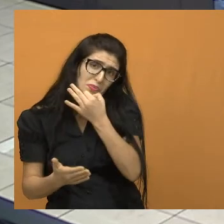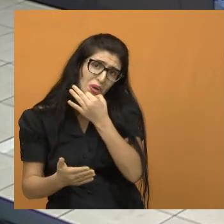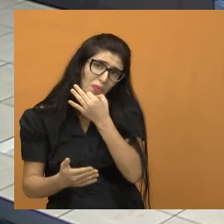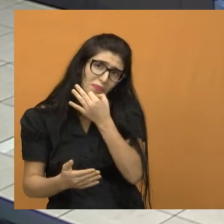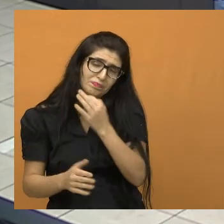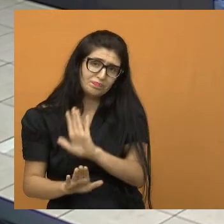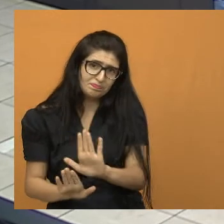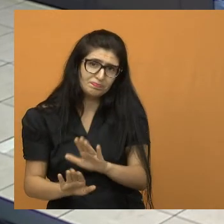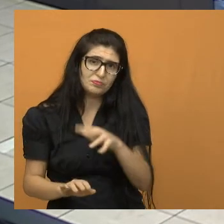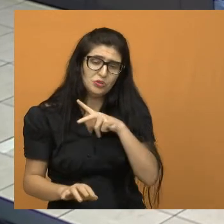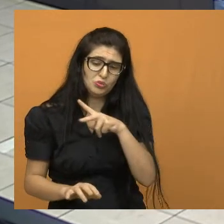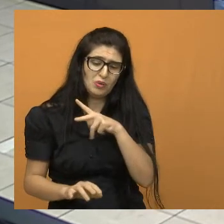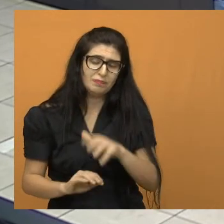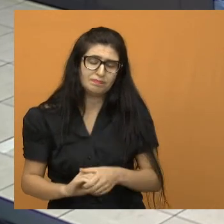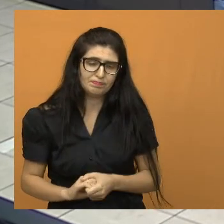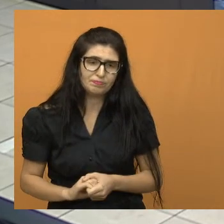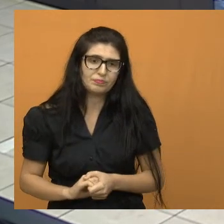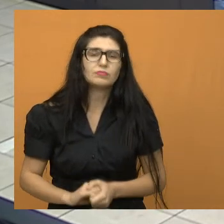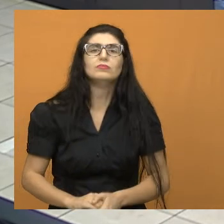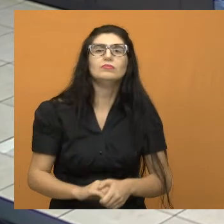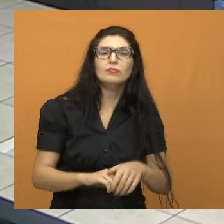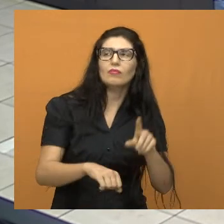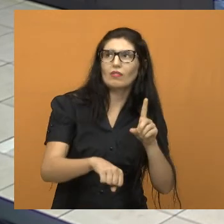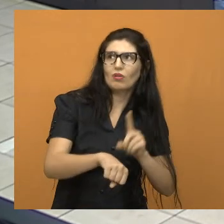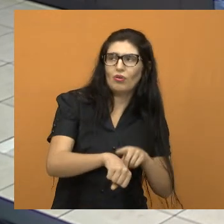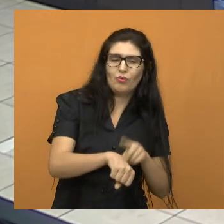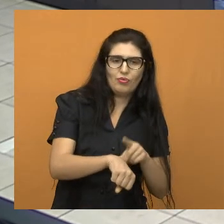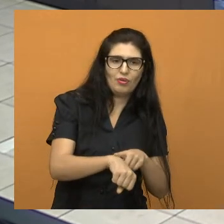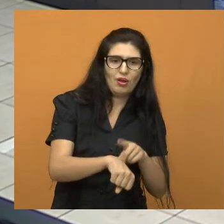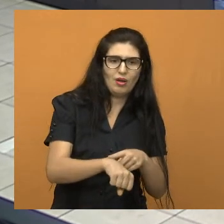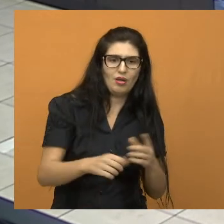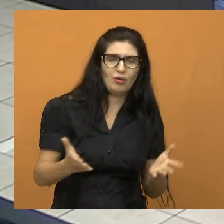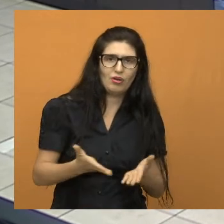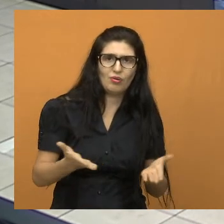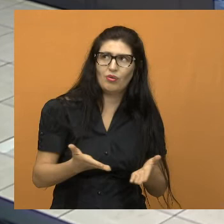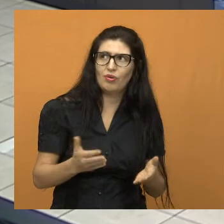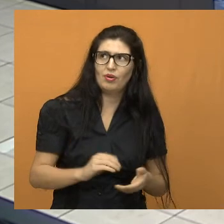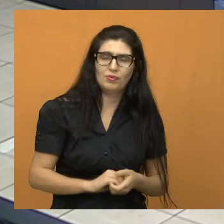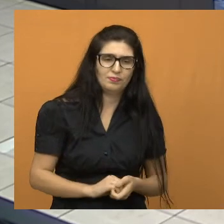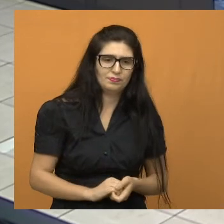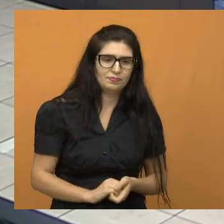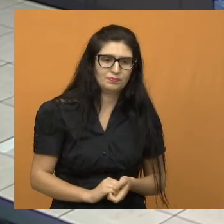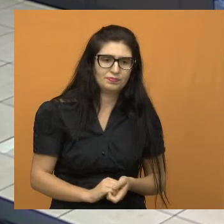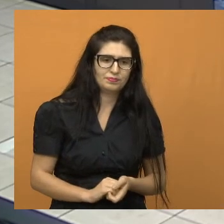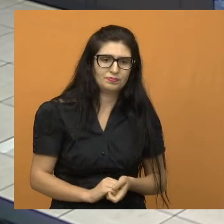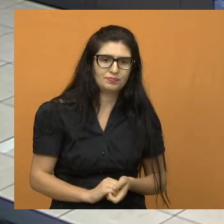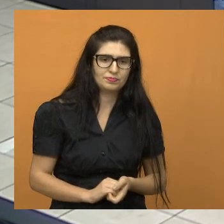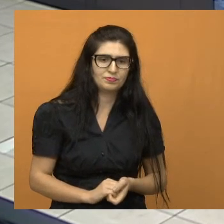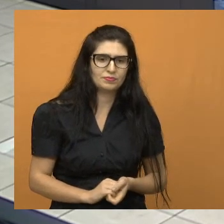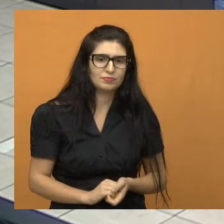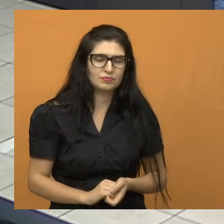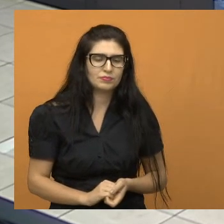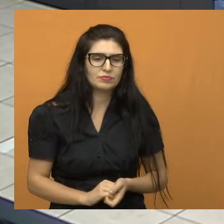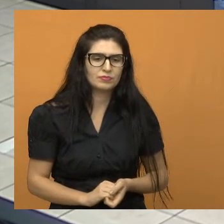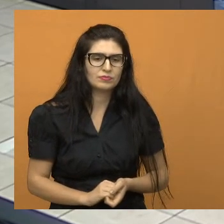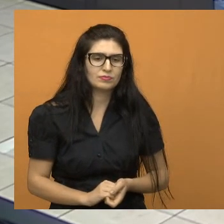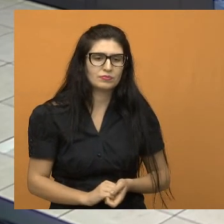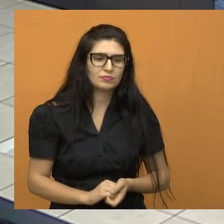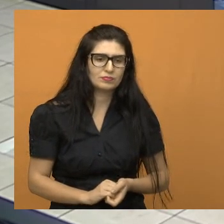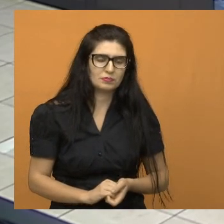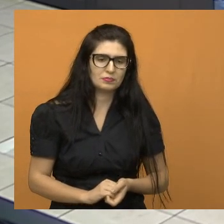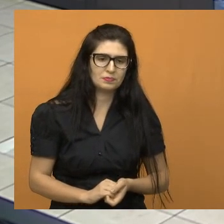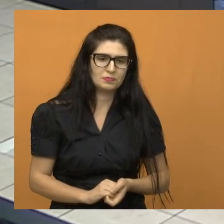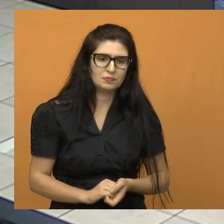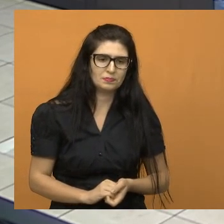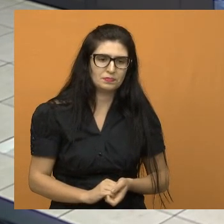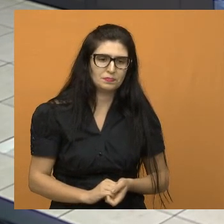Então, dado o horário, eu devolvo a palavra ao nosso mestre de cerimônia.